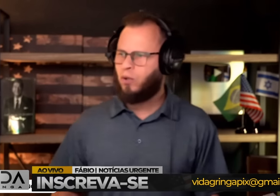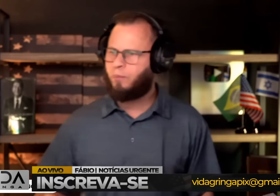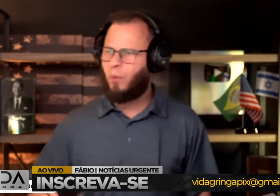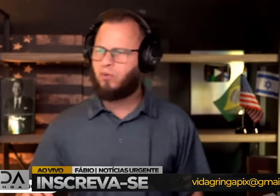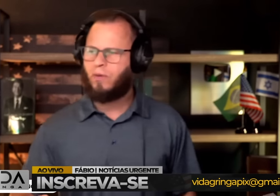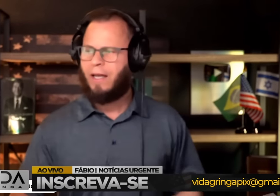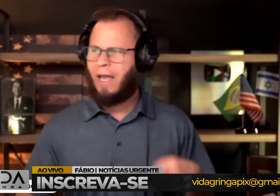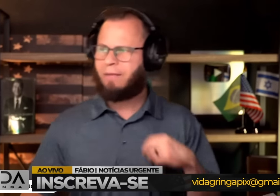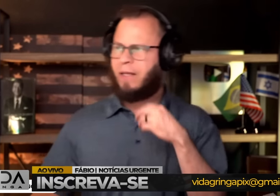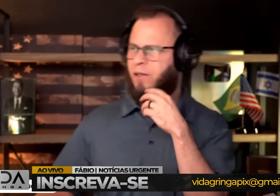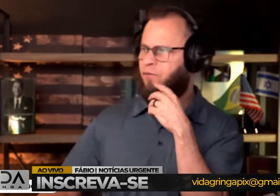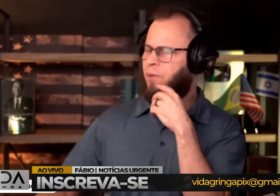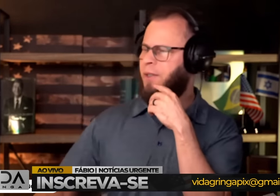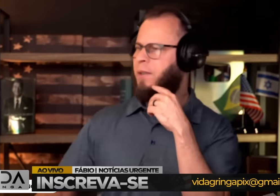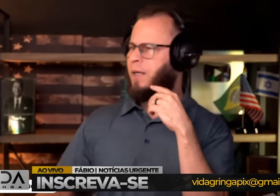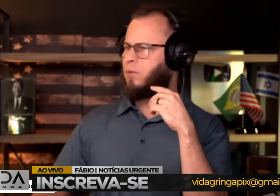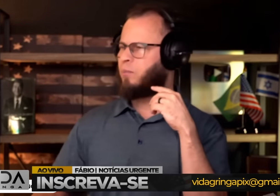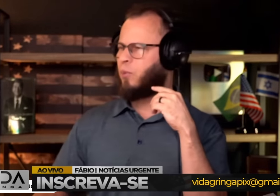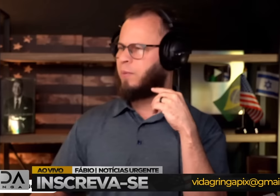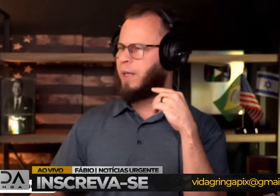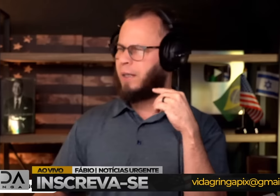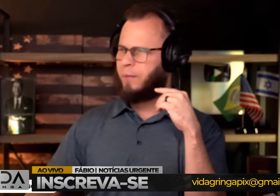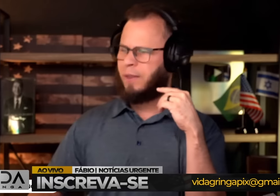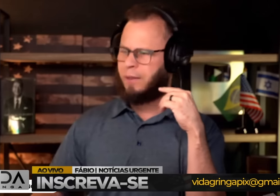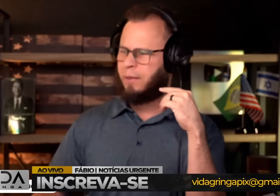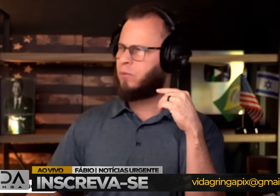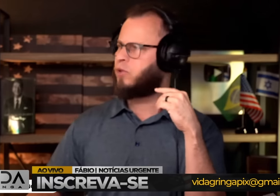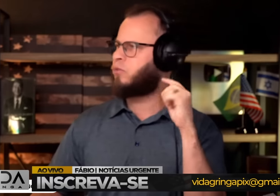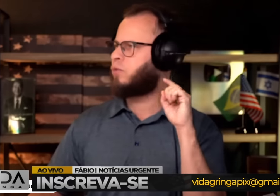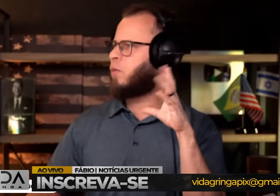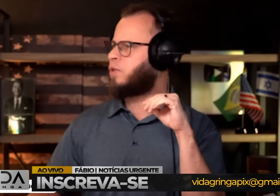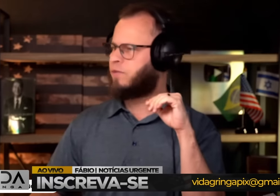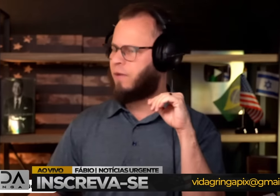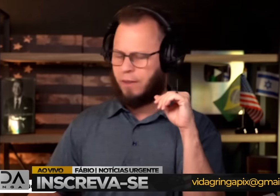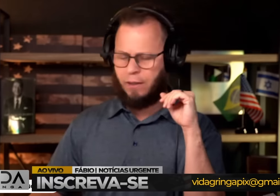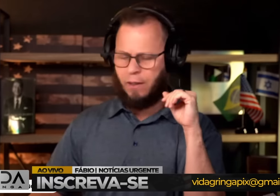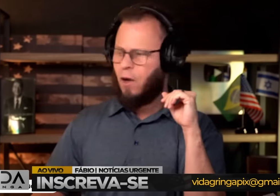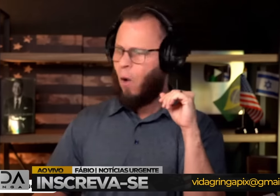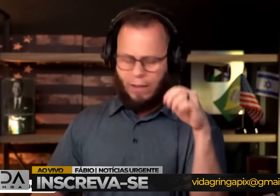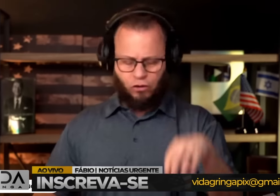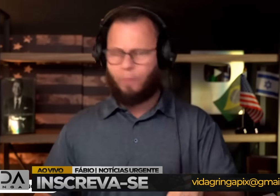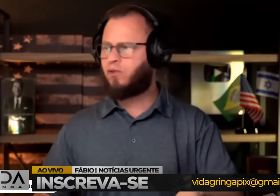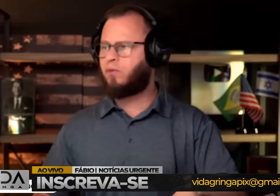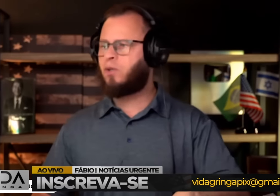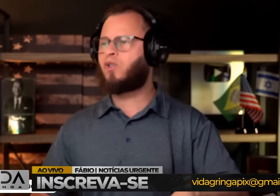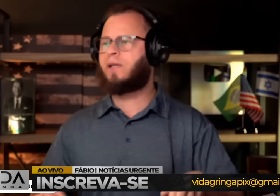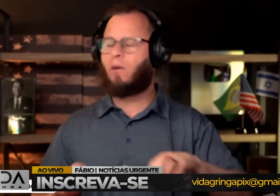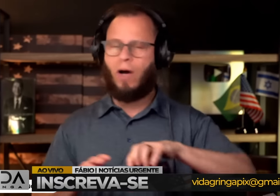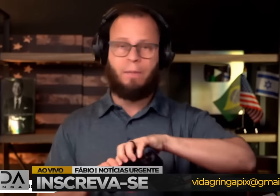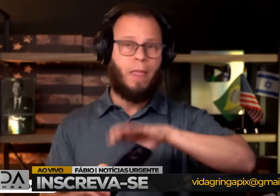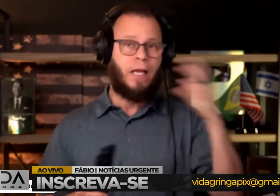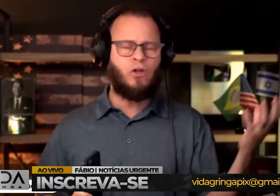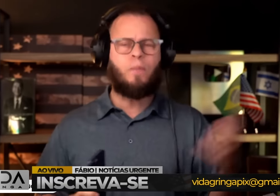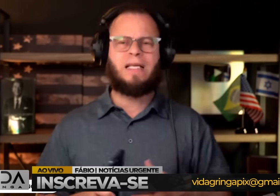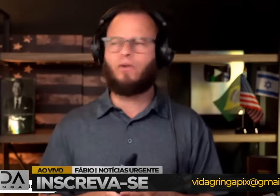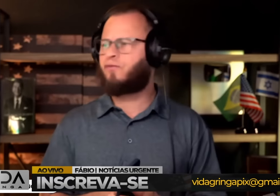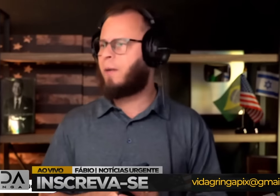dor no bolso é terrível cara tem um problema na câmera aqui ela tá um tilt mas como a gente vai ver aqui Olha só pessoal deixa eu mostrar agora